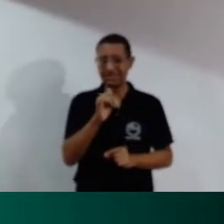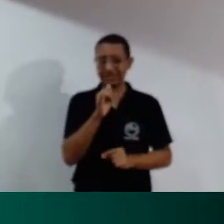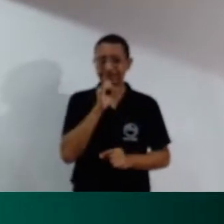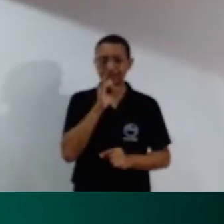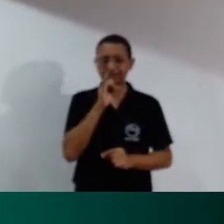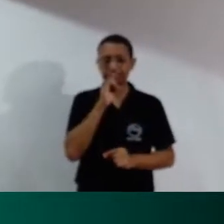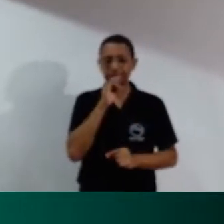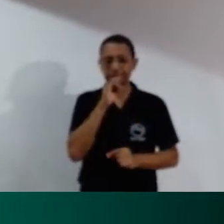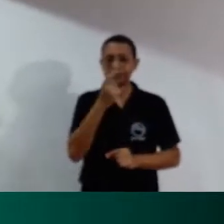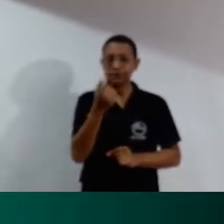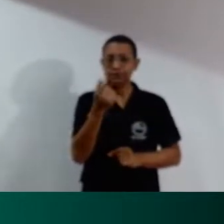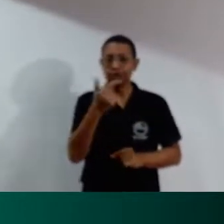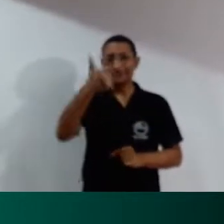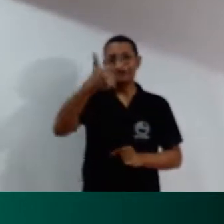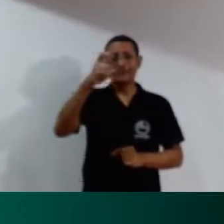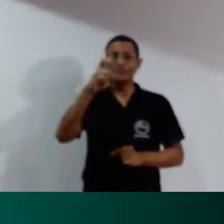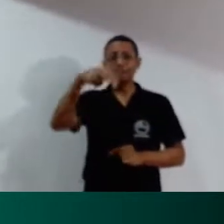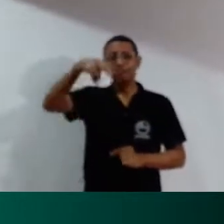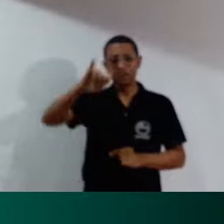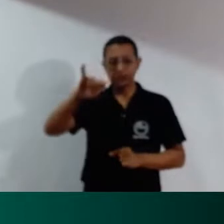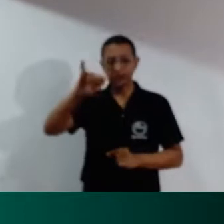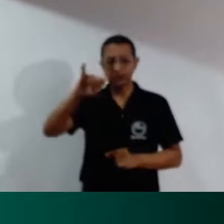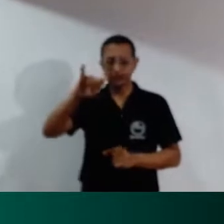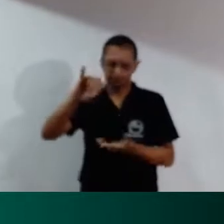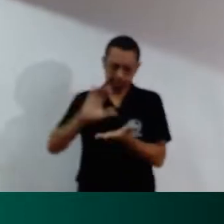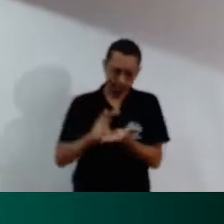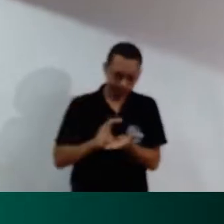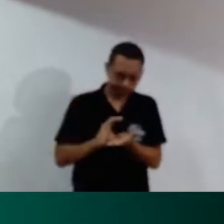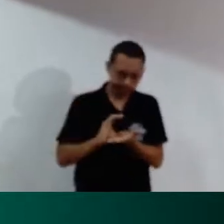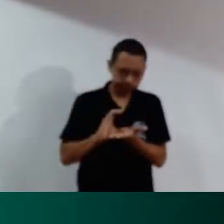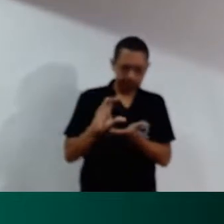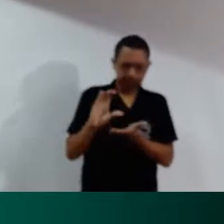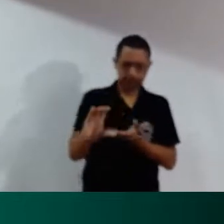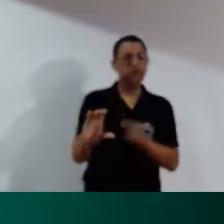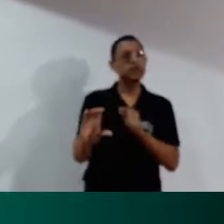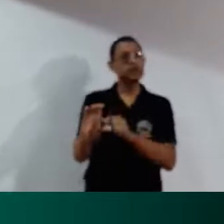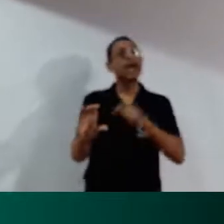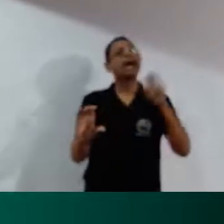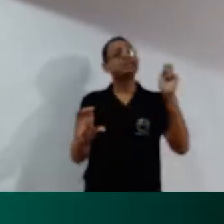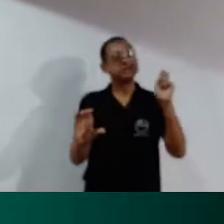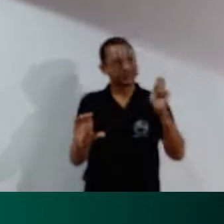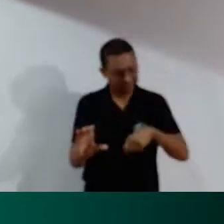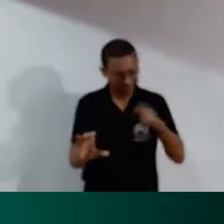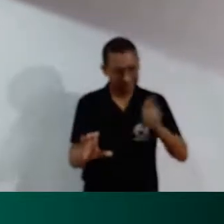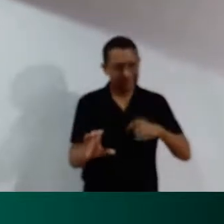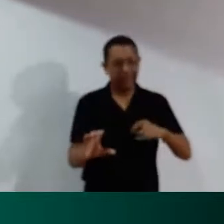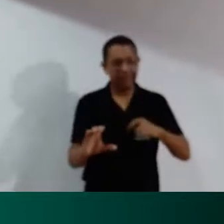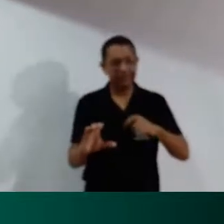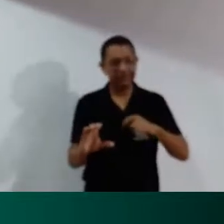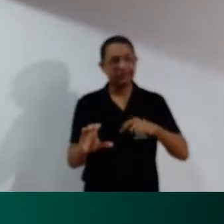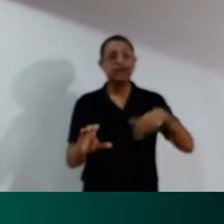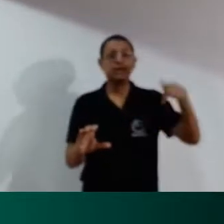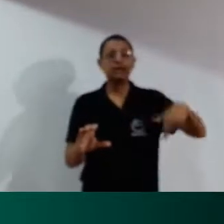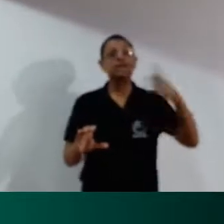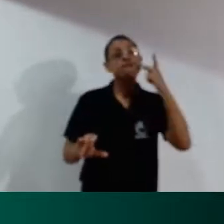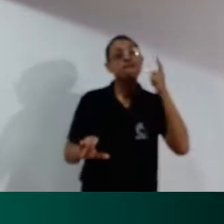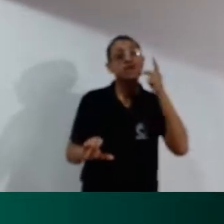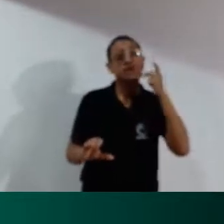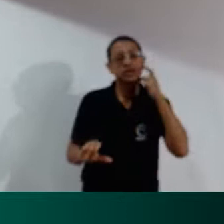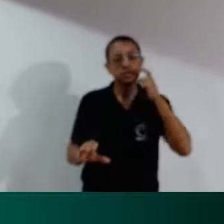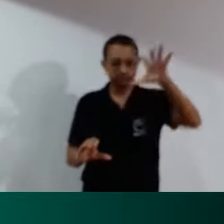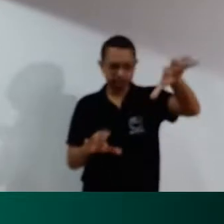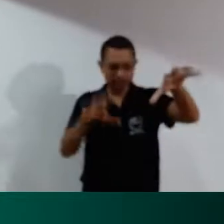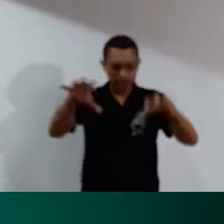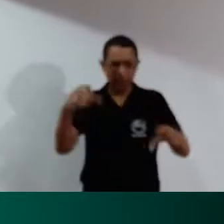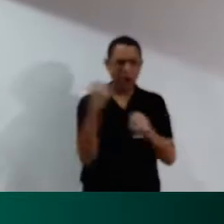do orçamento público é possível construir 50 cozinhistas mais dos bairros mais pobres de Fortaleza